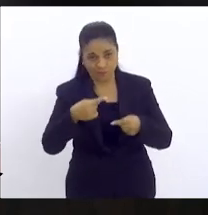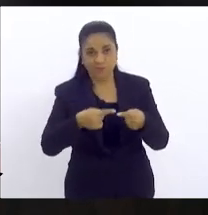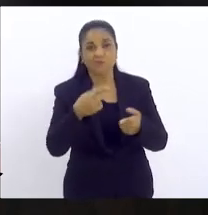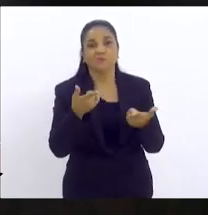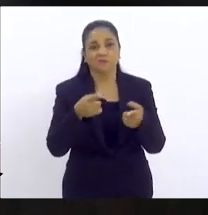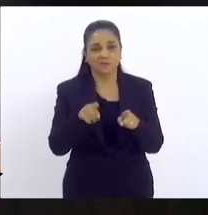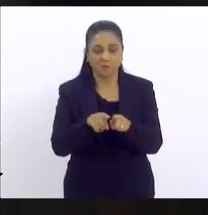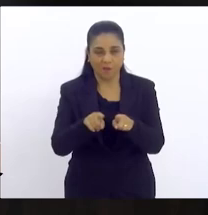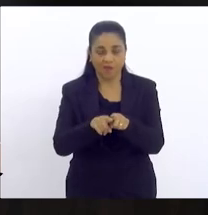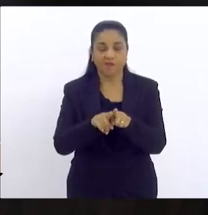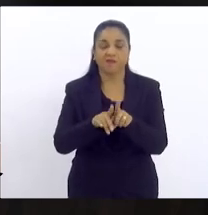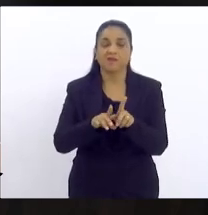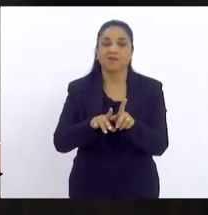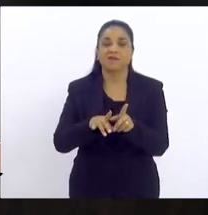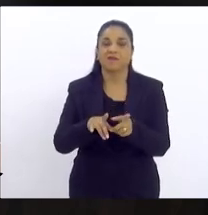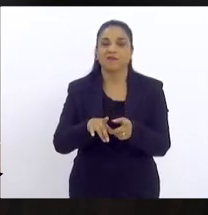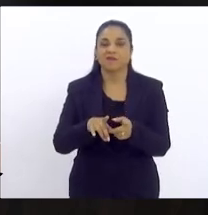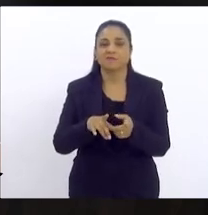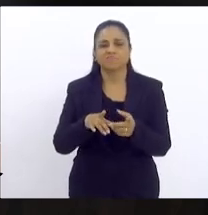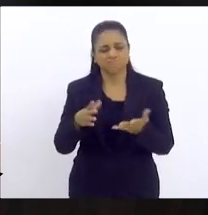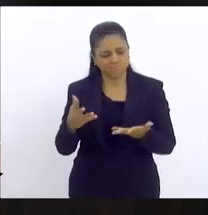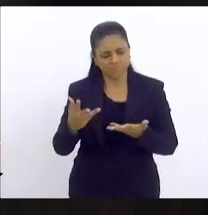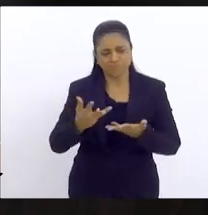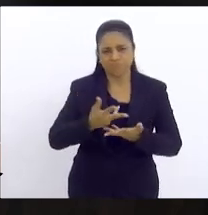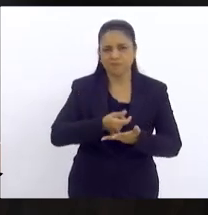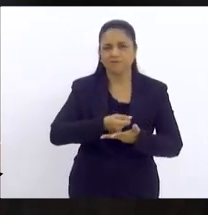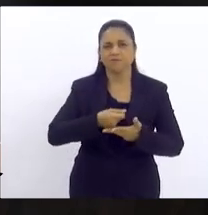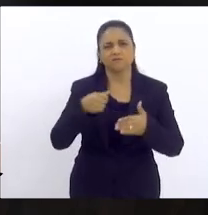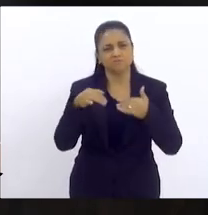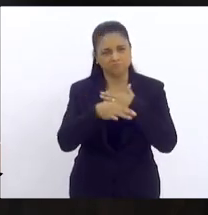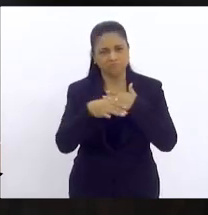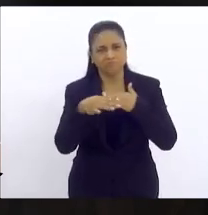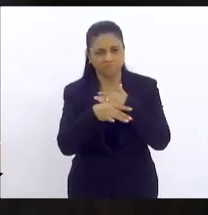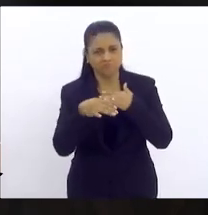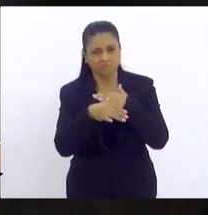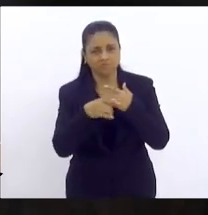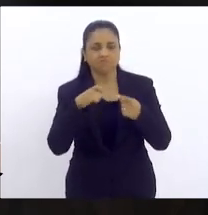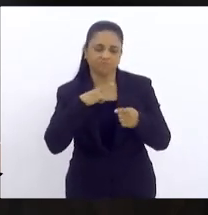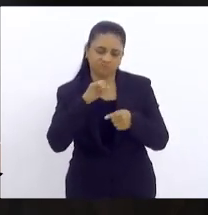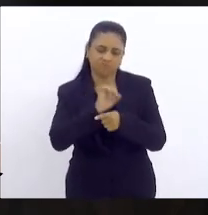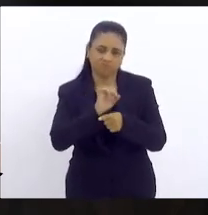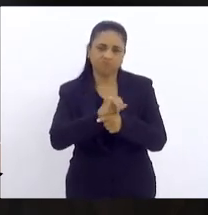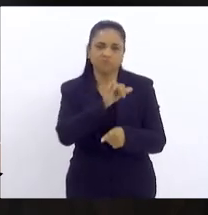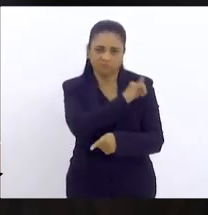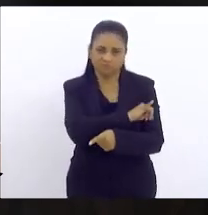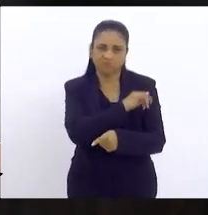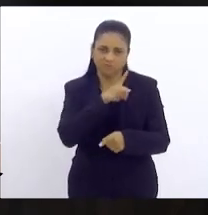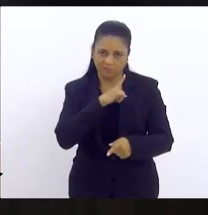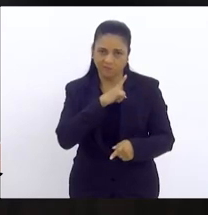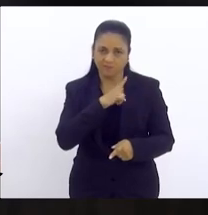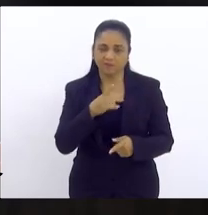reúne todas as coisas maravilhosas que a maioria dos nossos estados tem